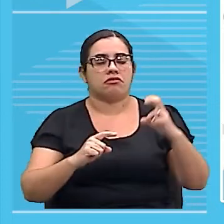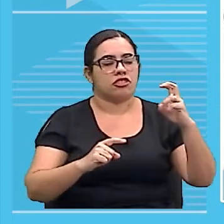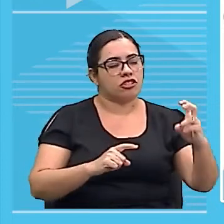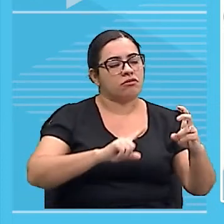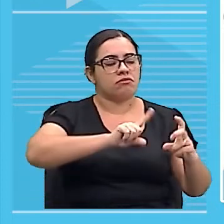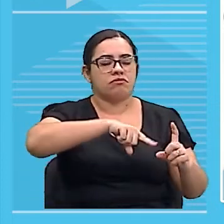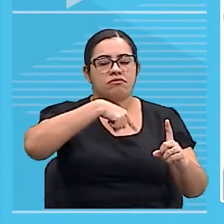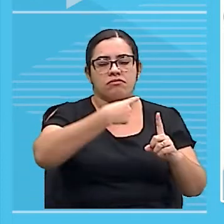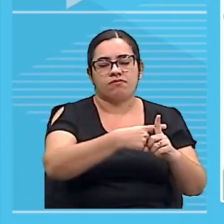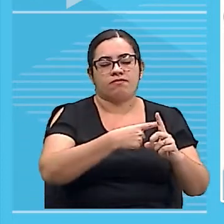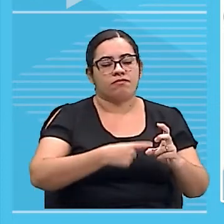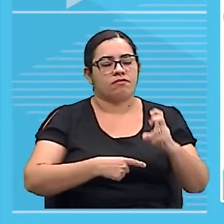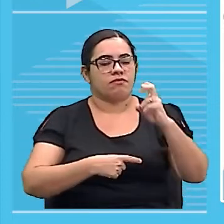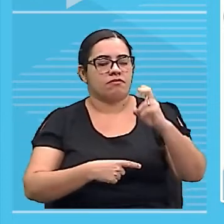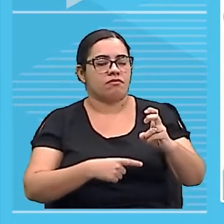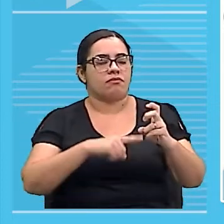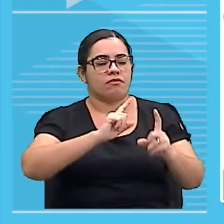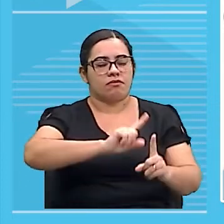15